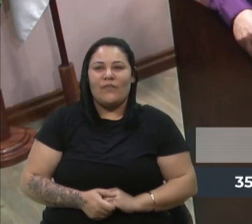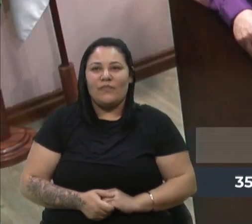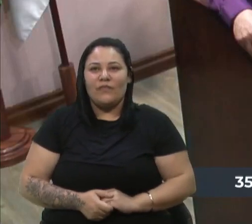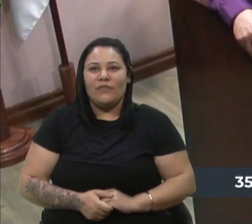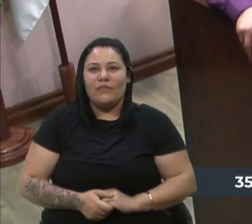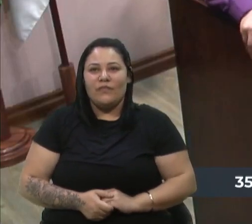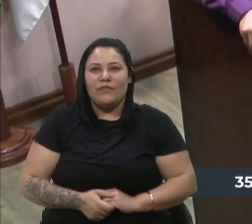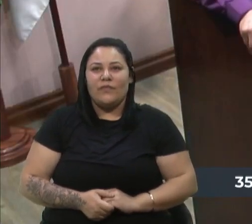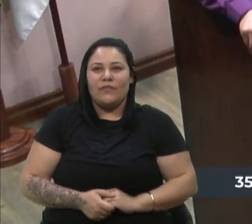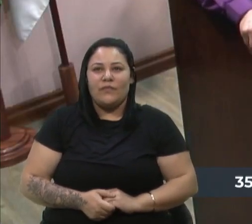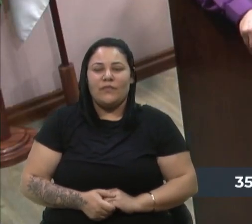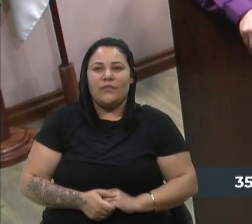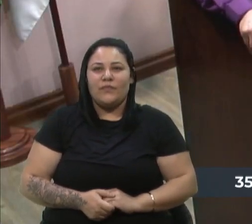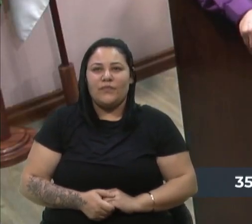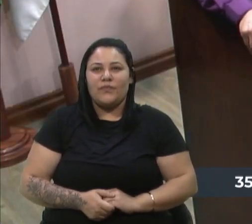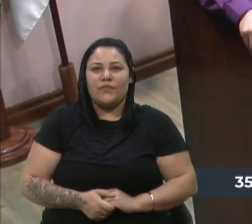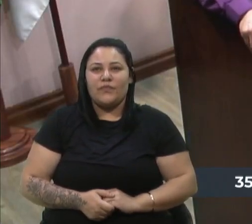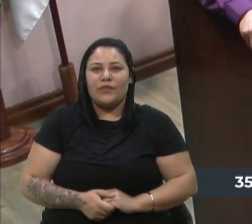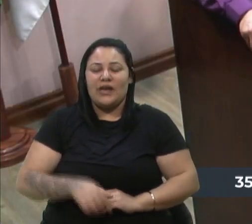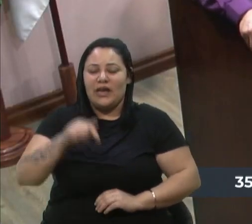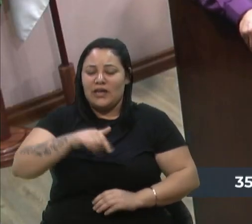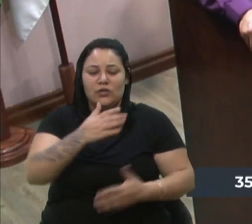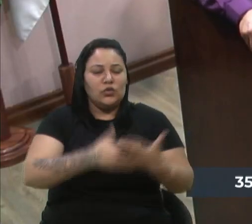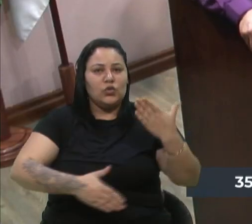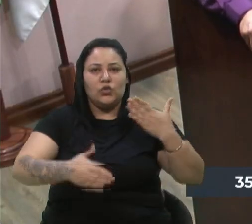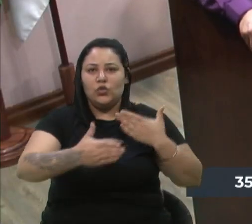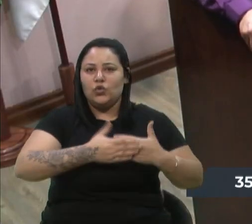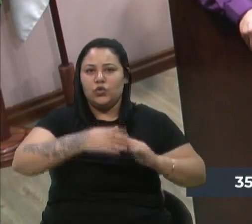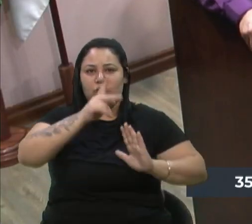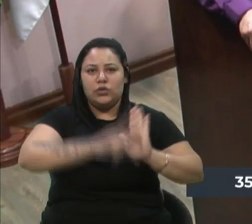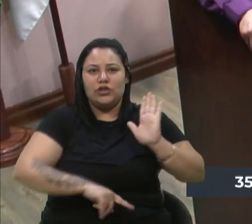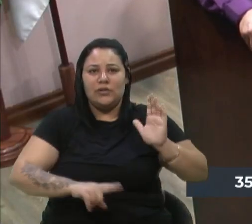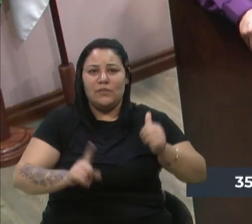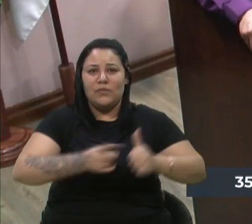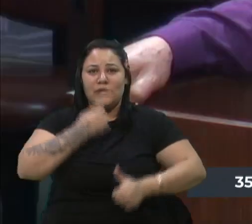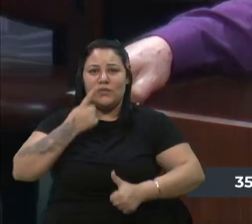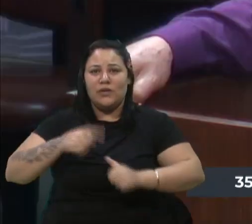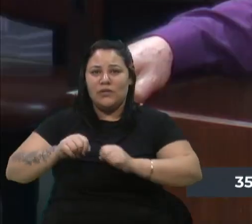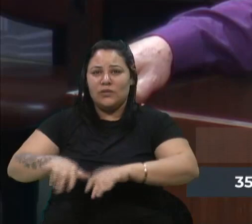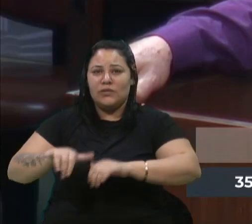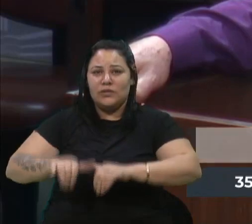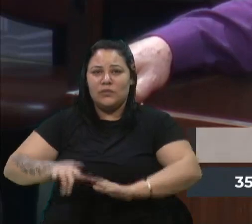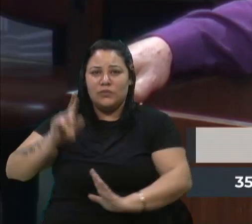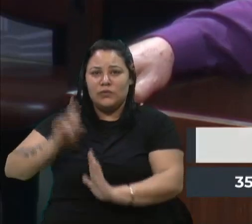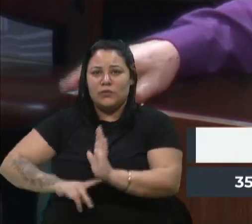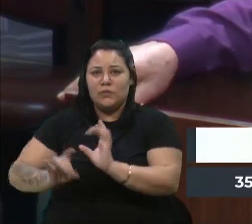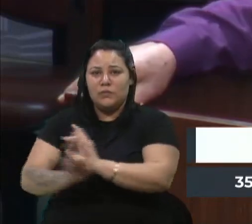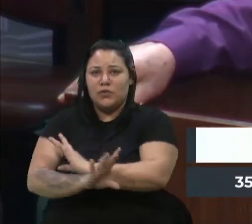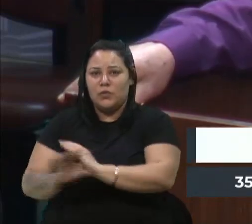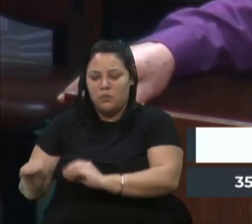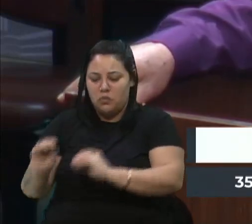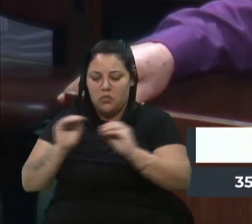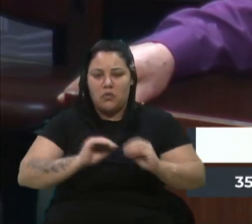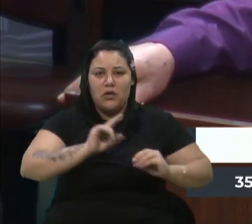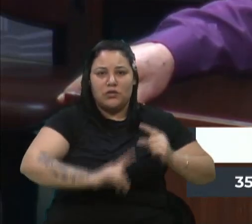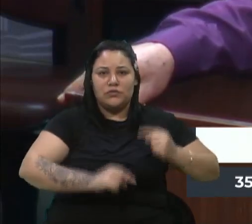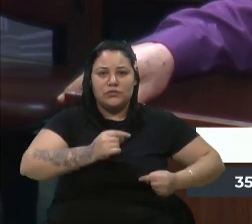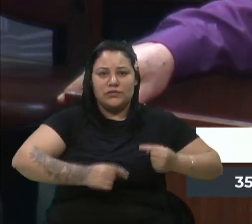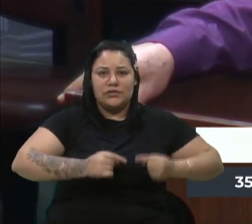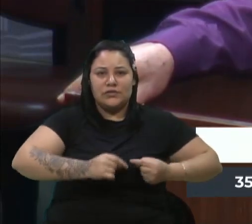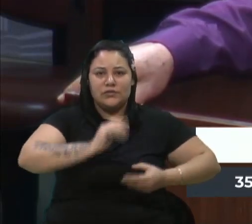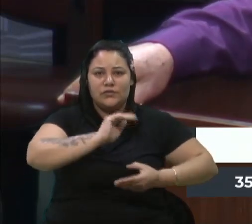projeto. 1º de setembro, o projeto pronto para vir para discussão e votação, vereador